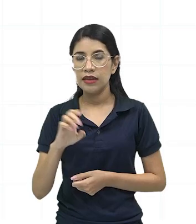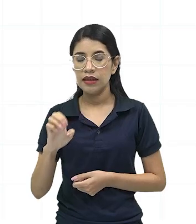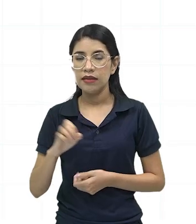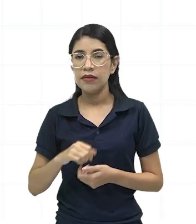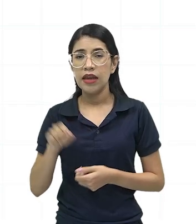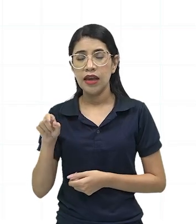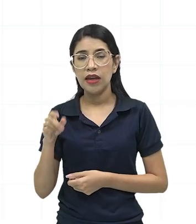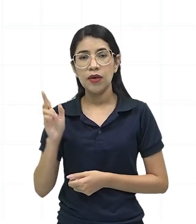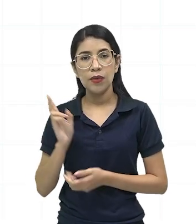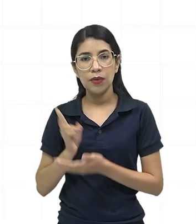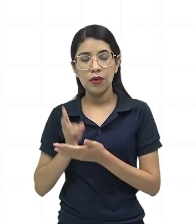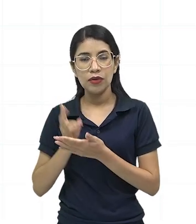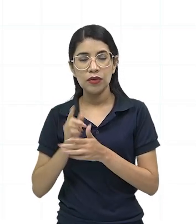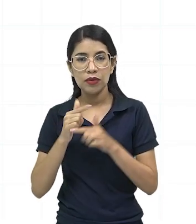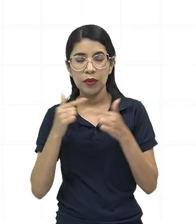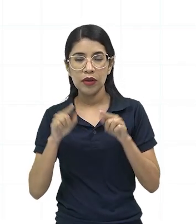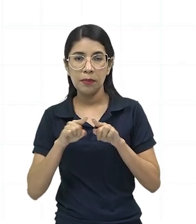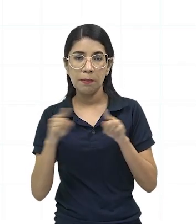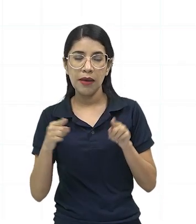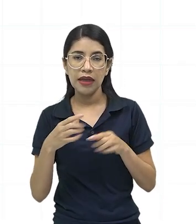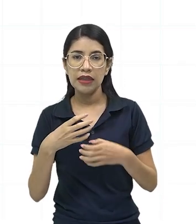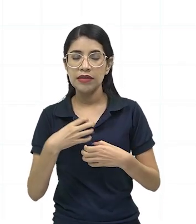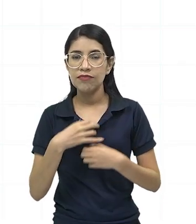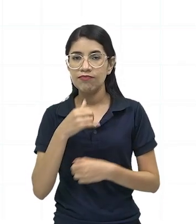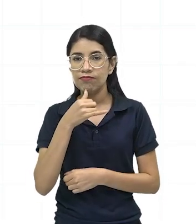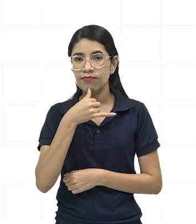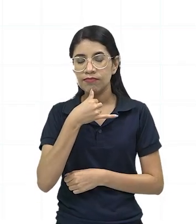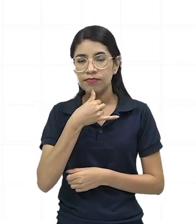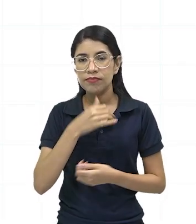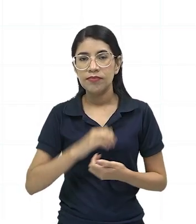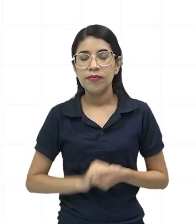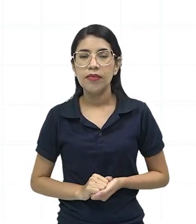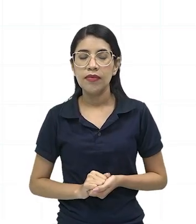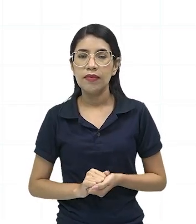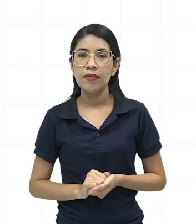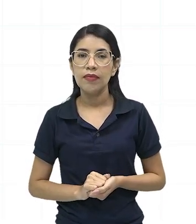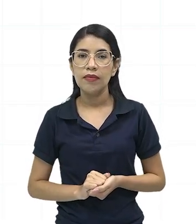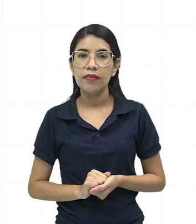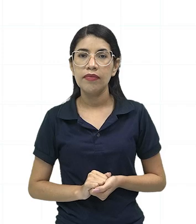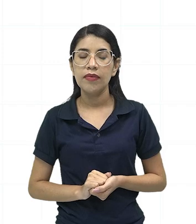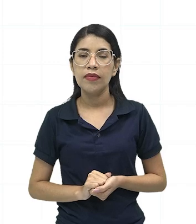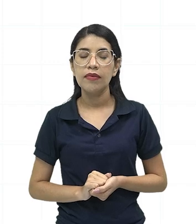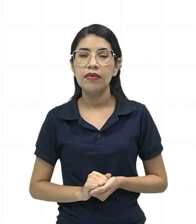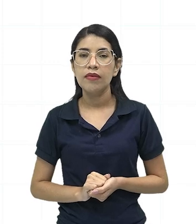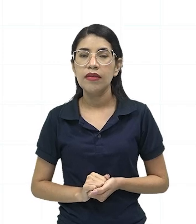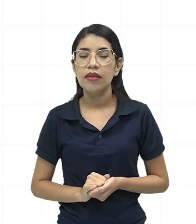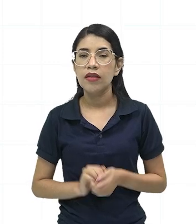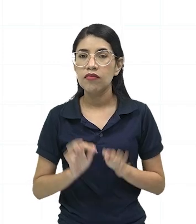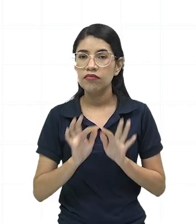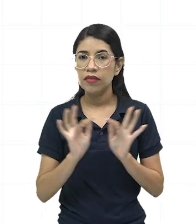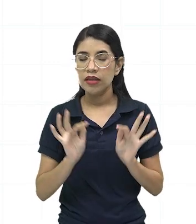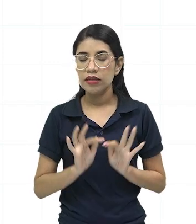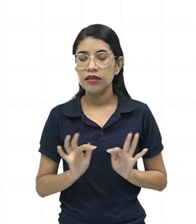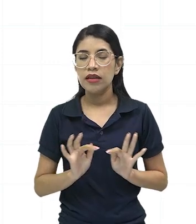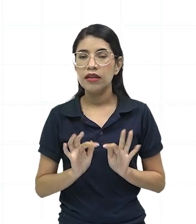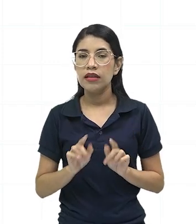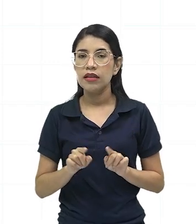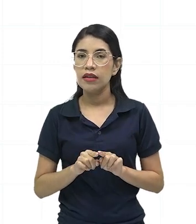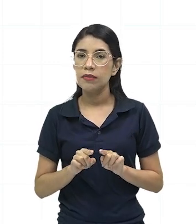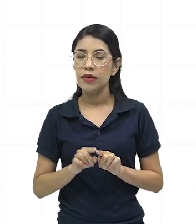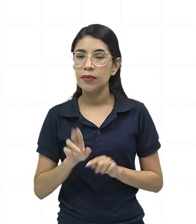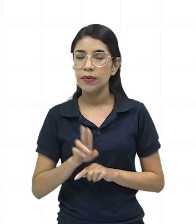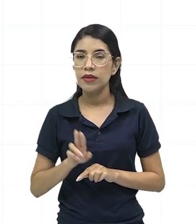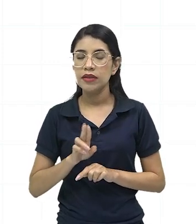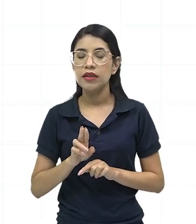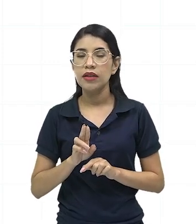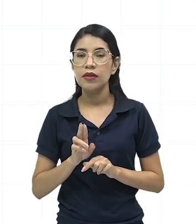de estar triste. Funciona um pouquinho como embora estivesse triste, por exemplo. 2 orações intermediadas aí pela nossa